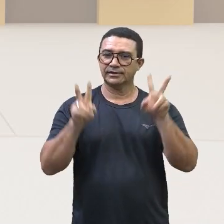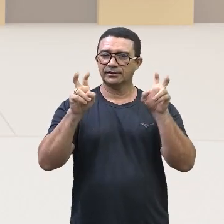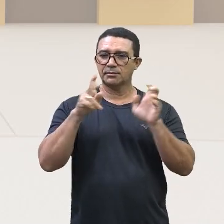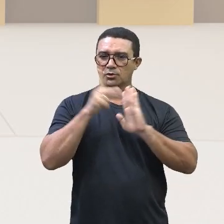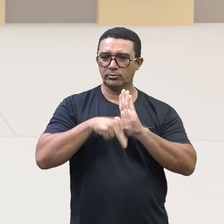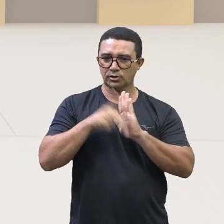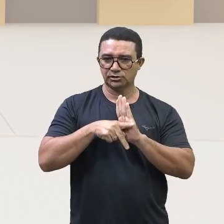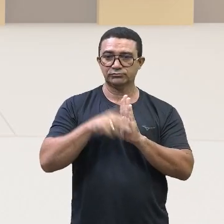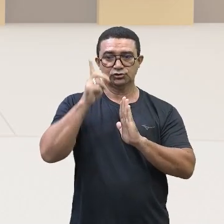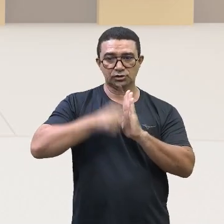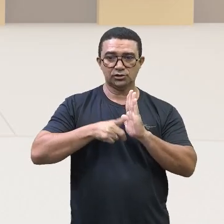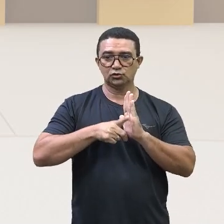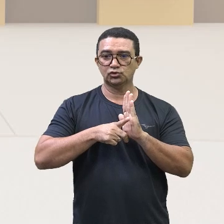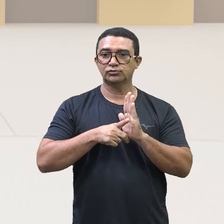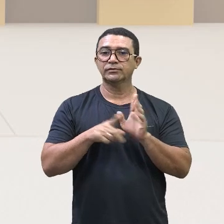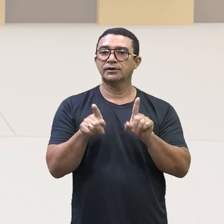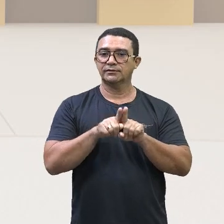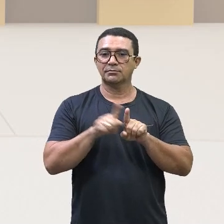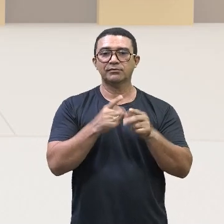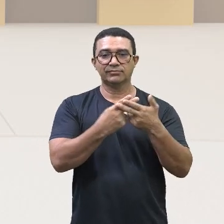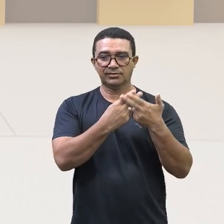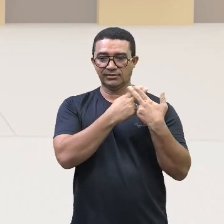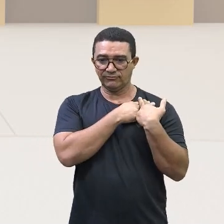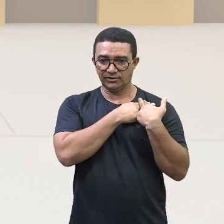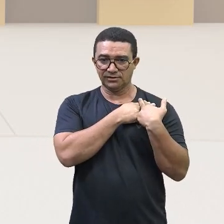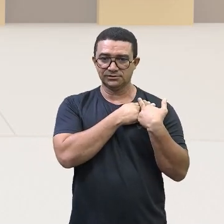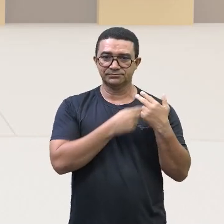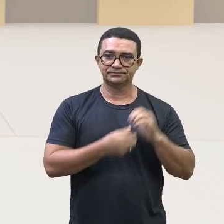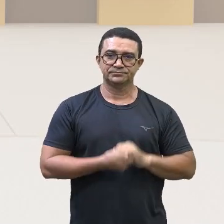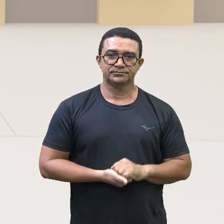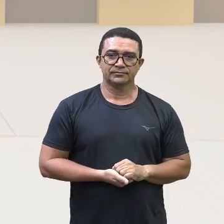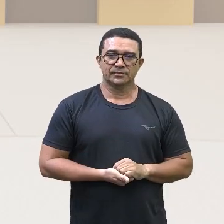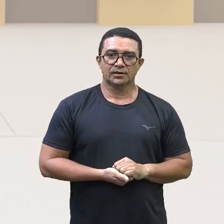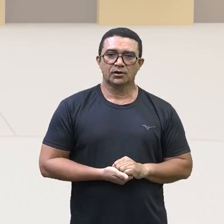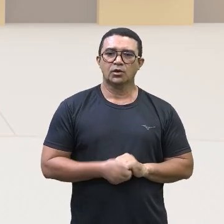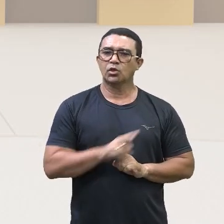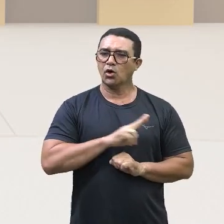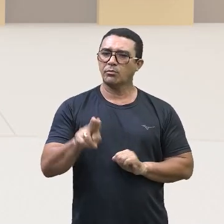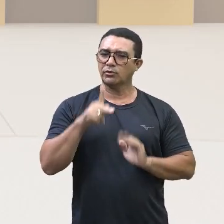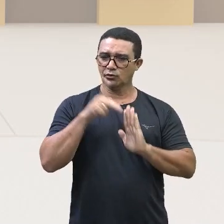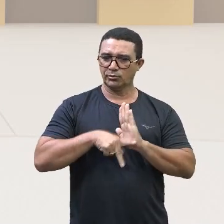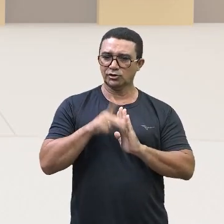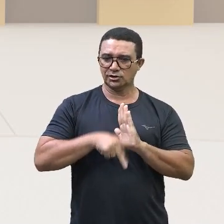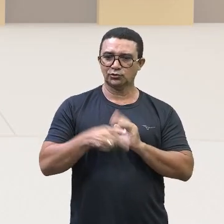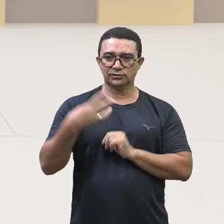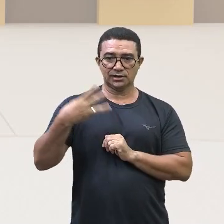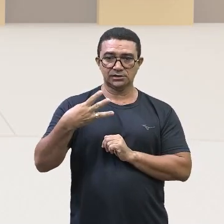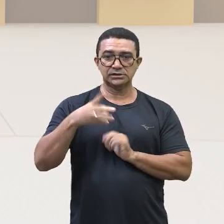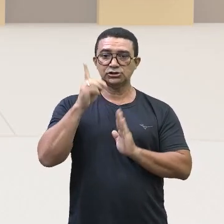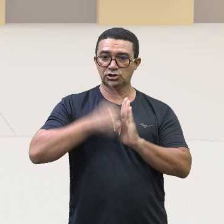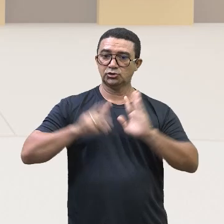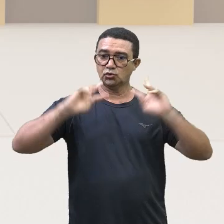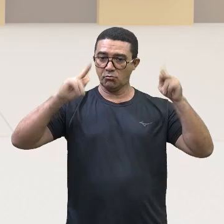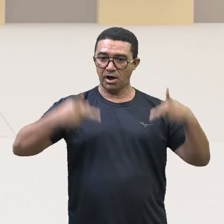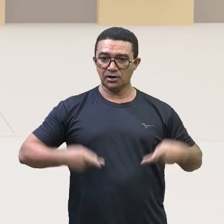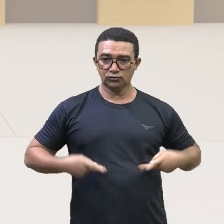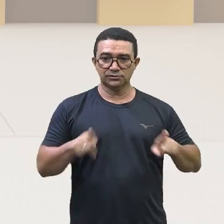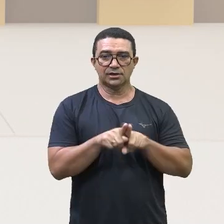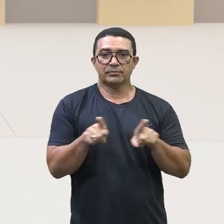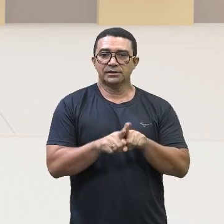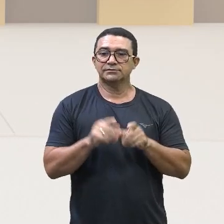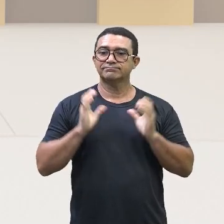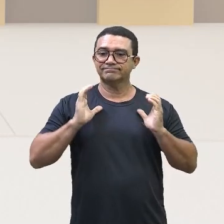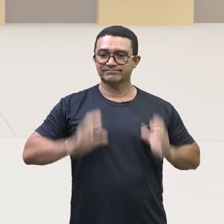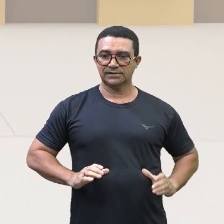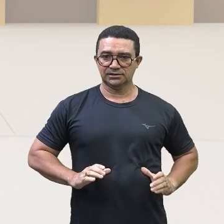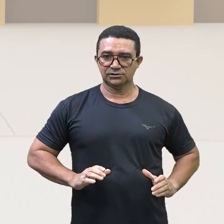do projeto, direitos e deveres. O nome do projeto 3, direitos humanos e